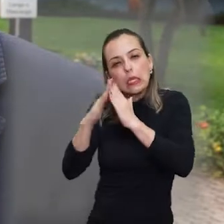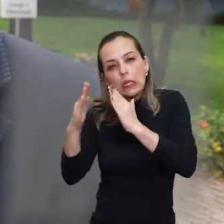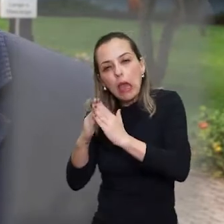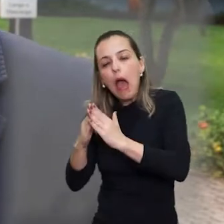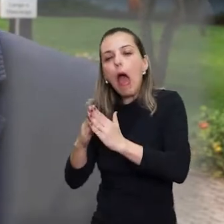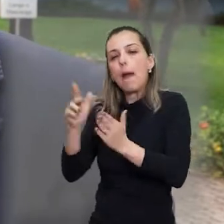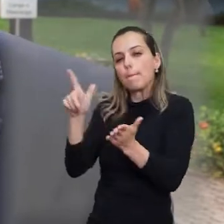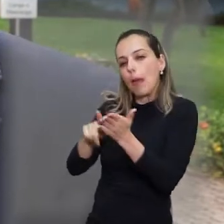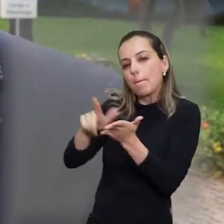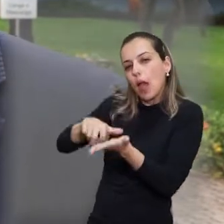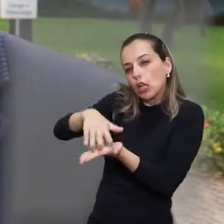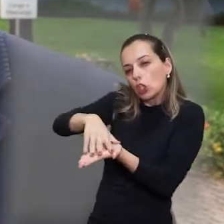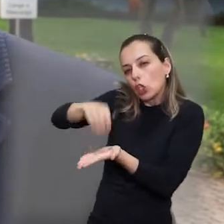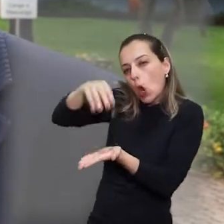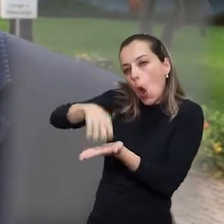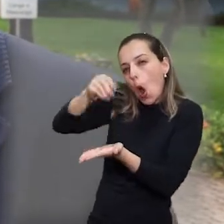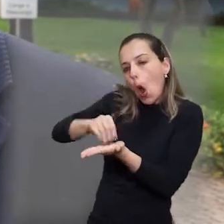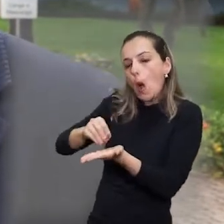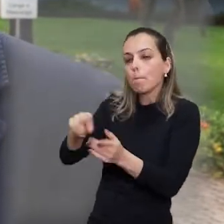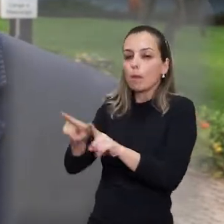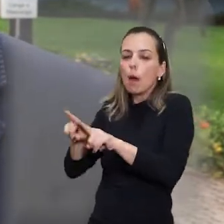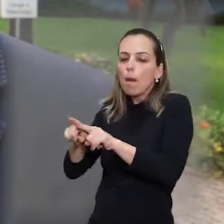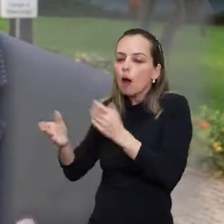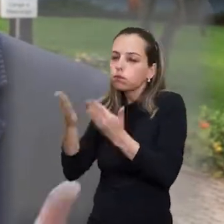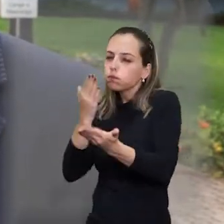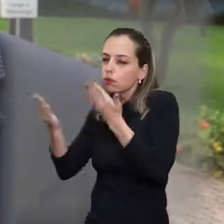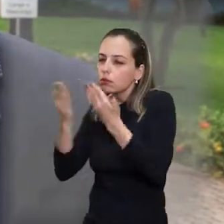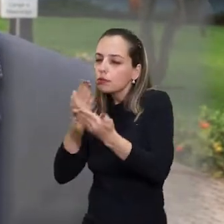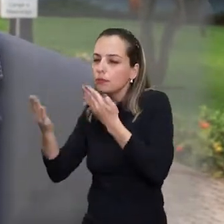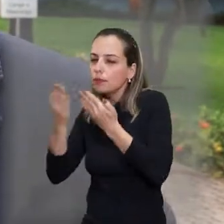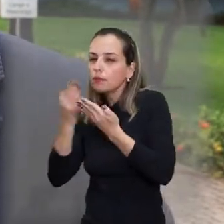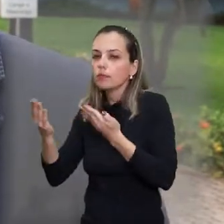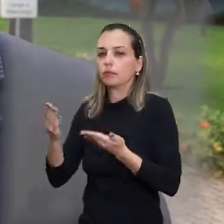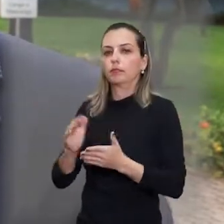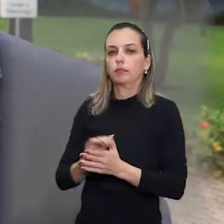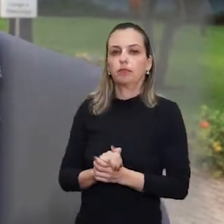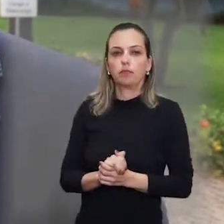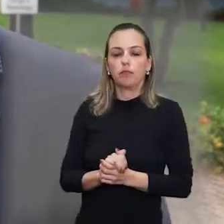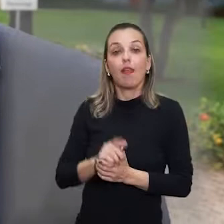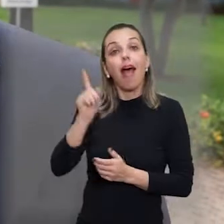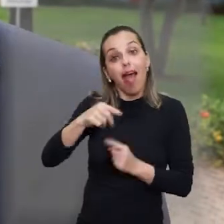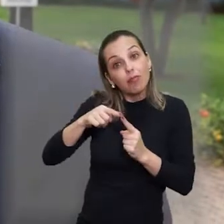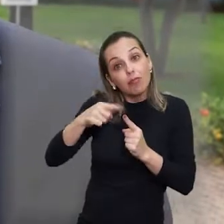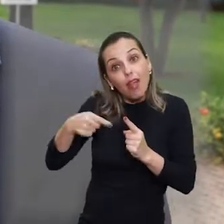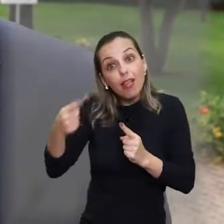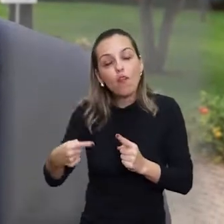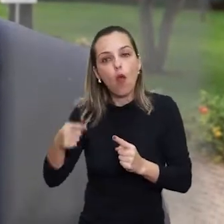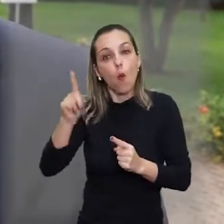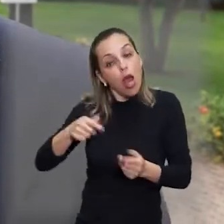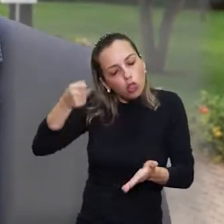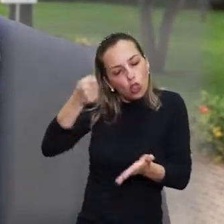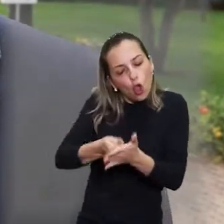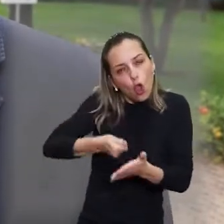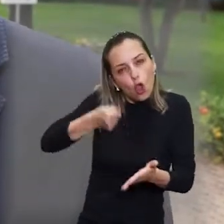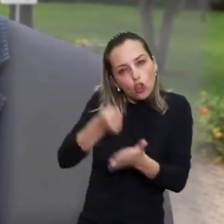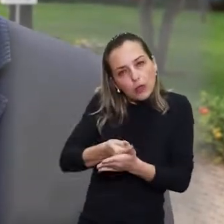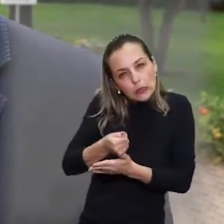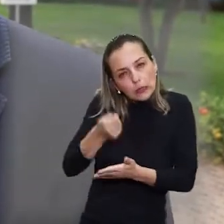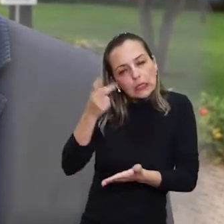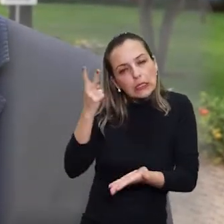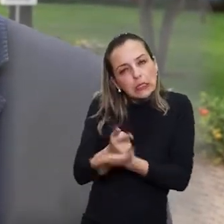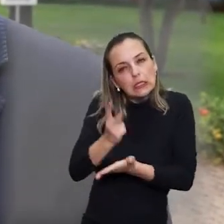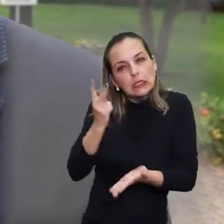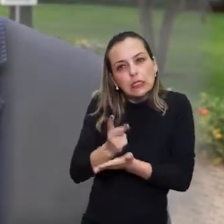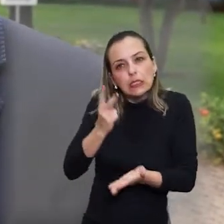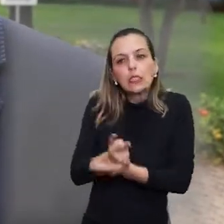dia, das dificuldades que se tem para alimentação, de moradia, de xerox, de questões psicológicas. Há um desafio muito